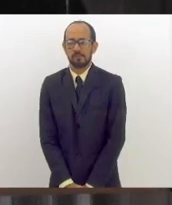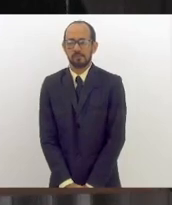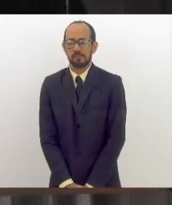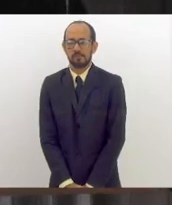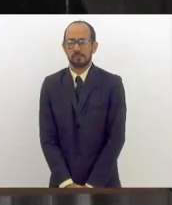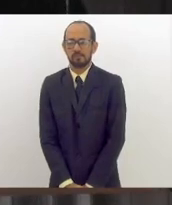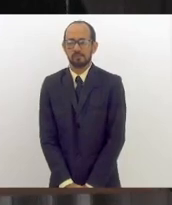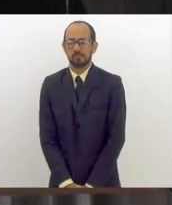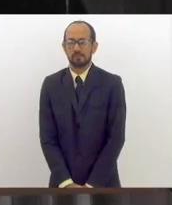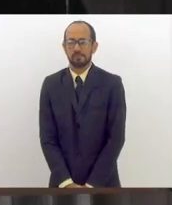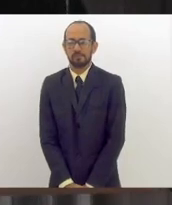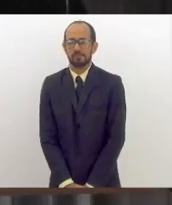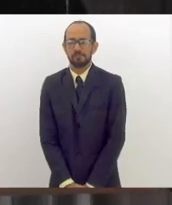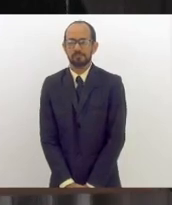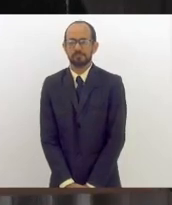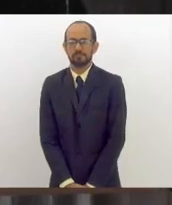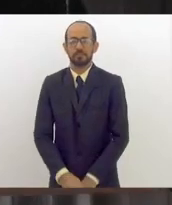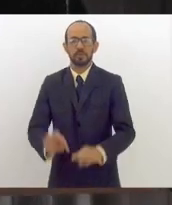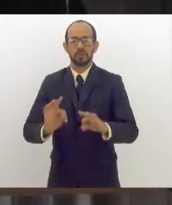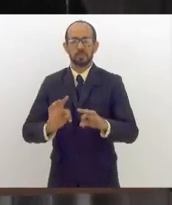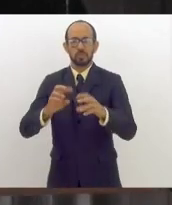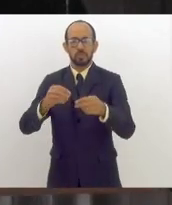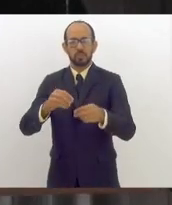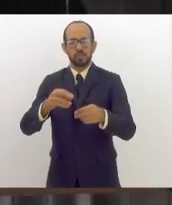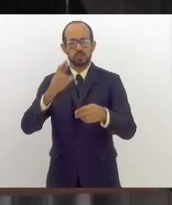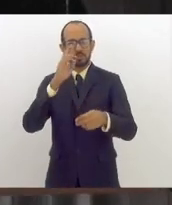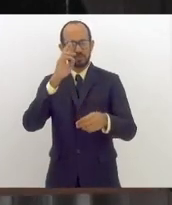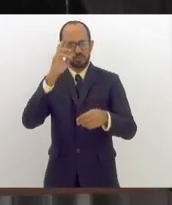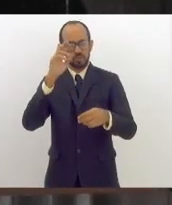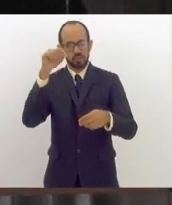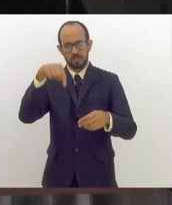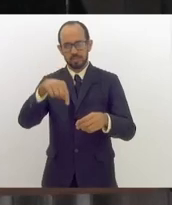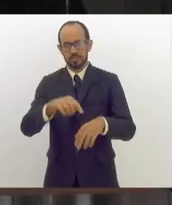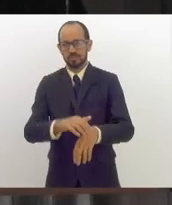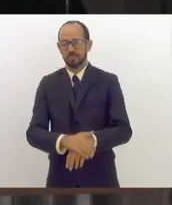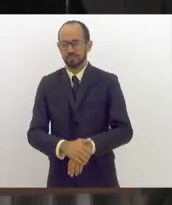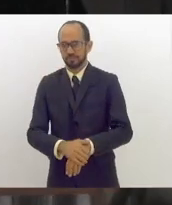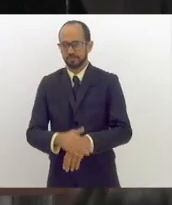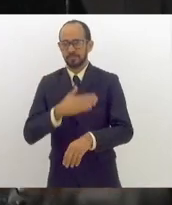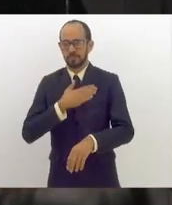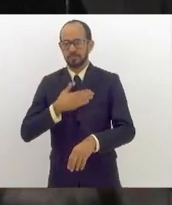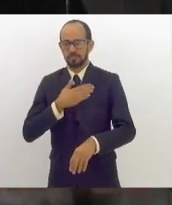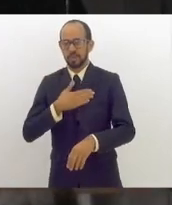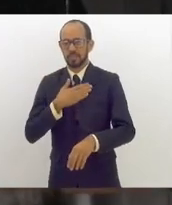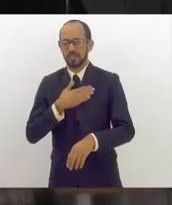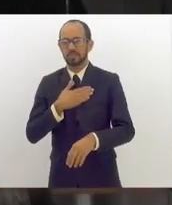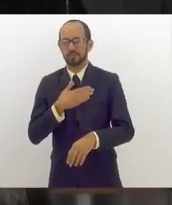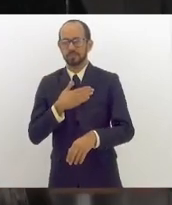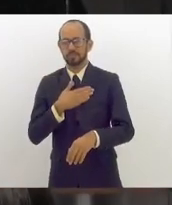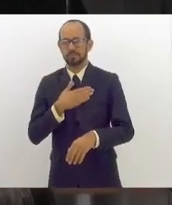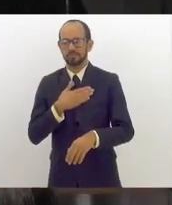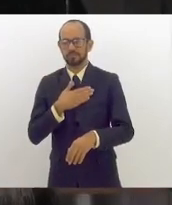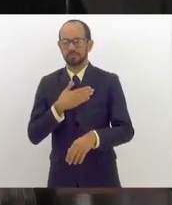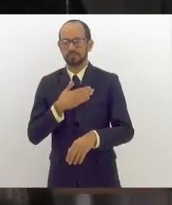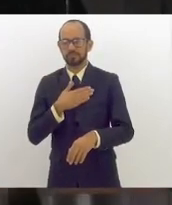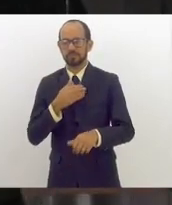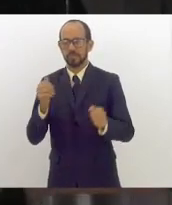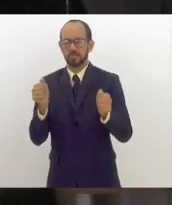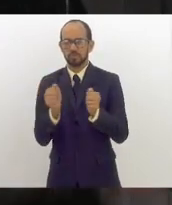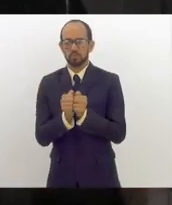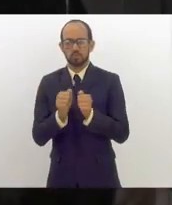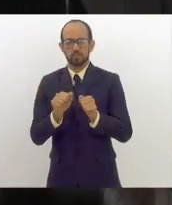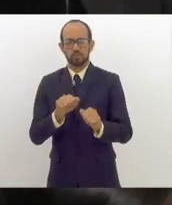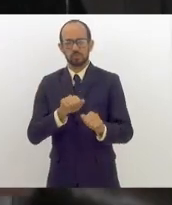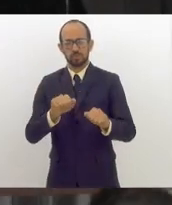caríssimos e caríssimas senhoras e senhores é um prazer dividir a Tribuna deste plenário